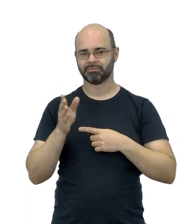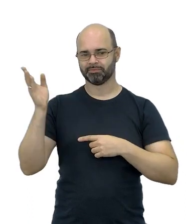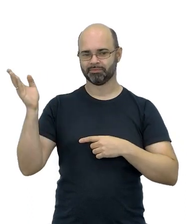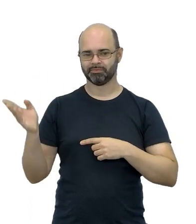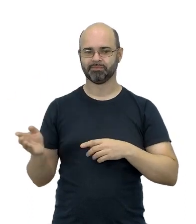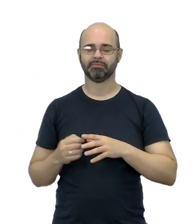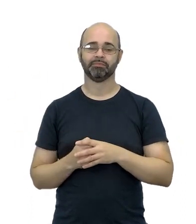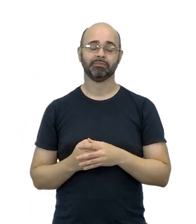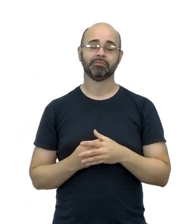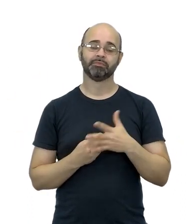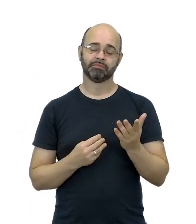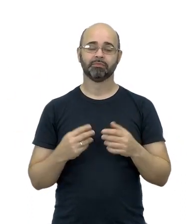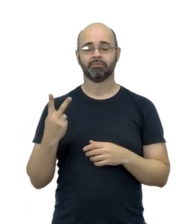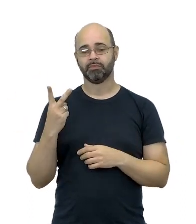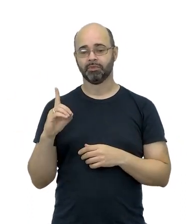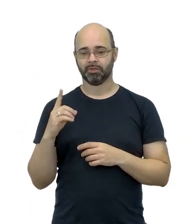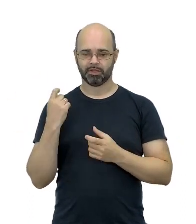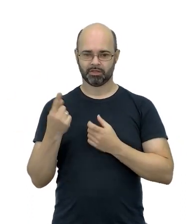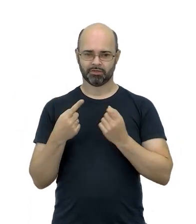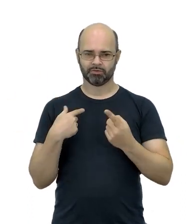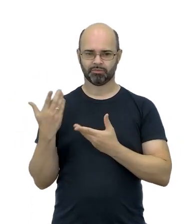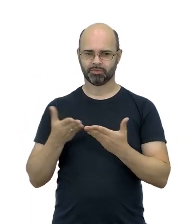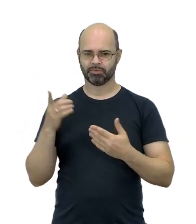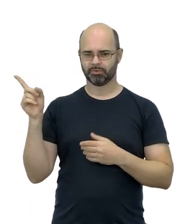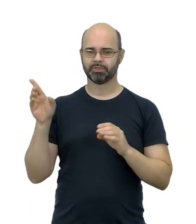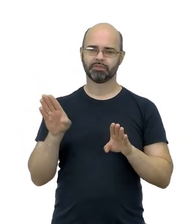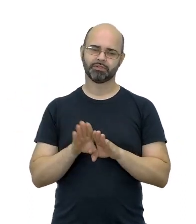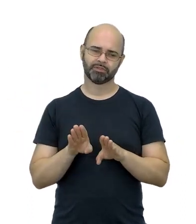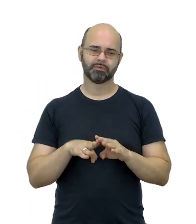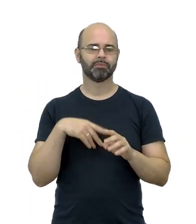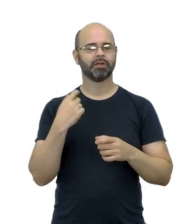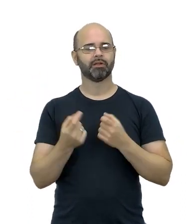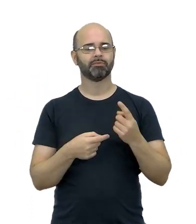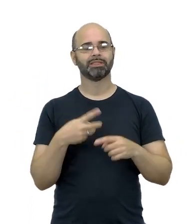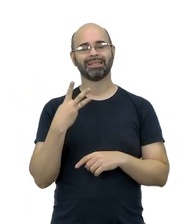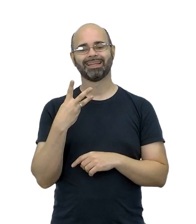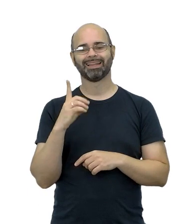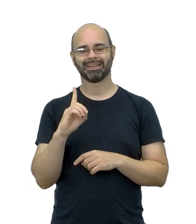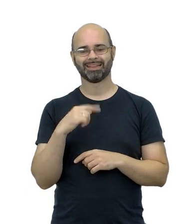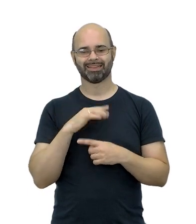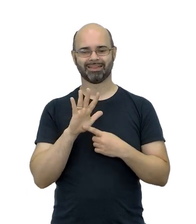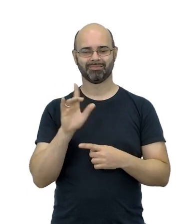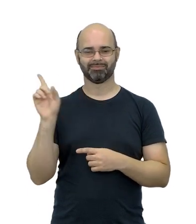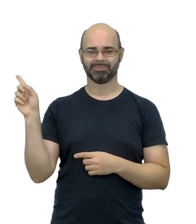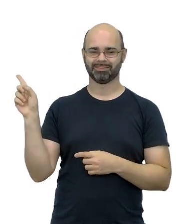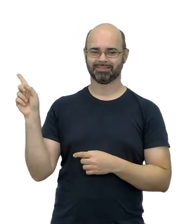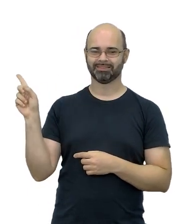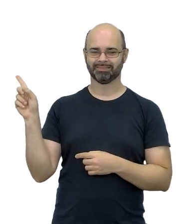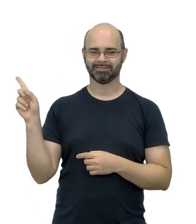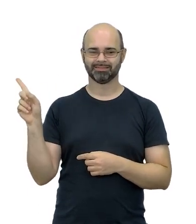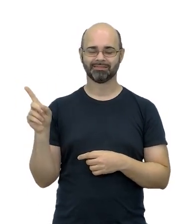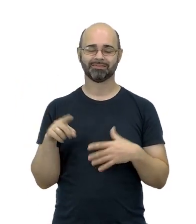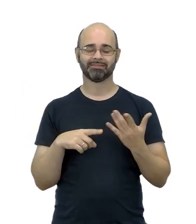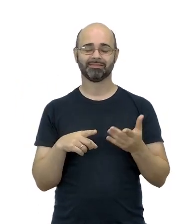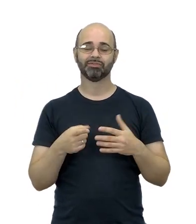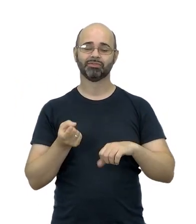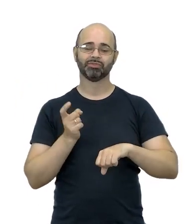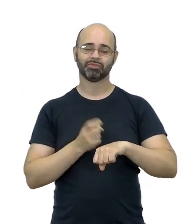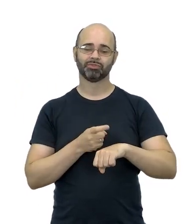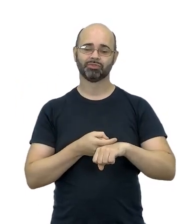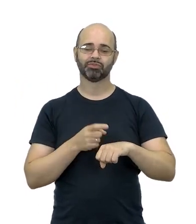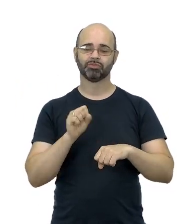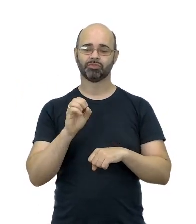algumas figuras bidimensionais e trouxe também algumas tridimensionais e mostrei aqui, né, os sólidos geométricos